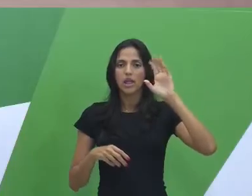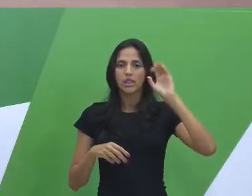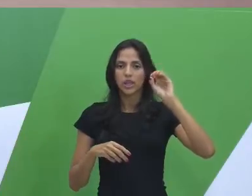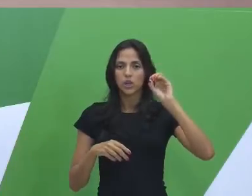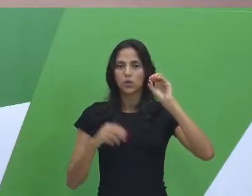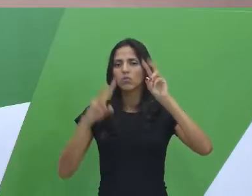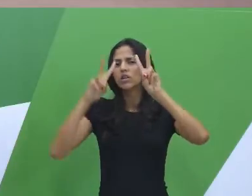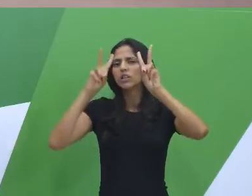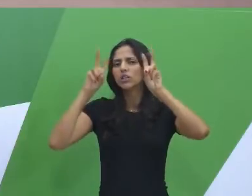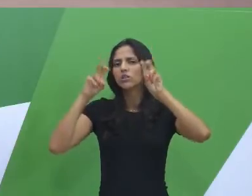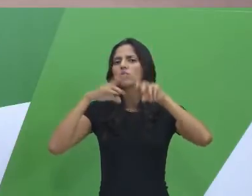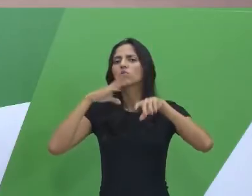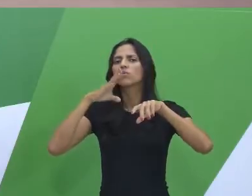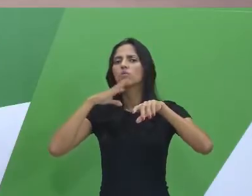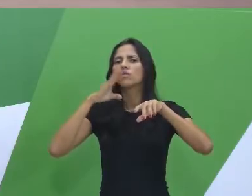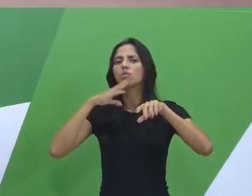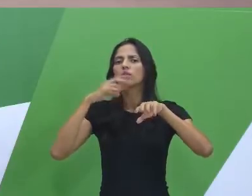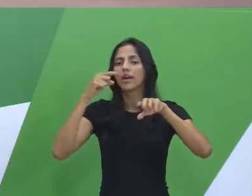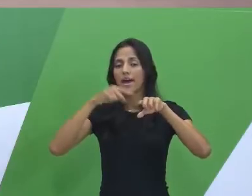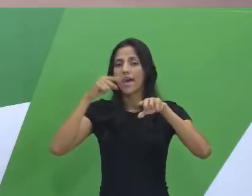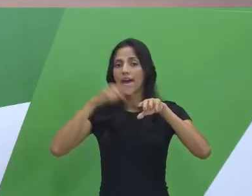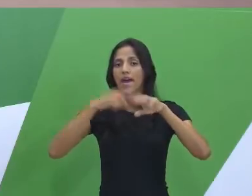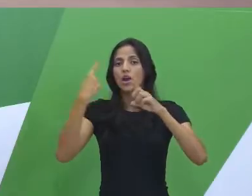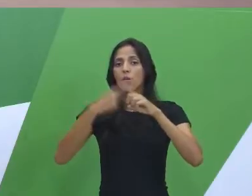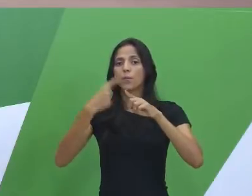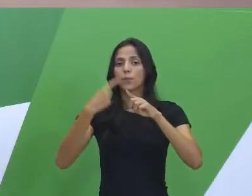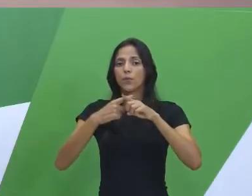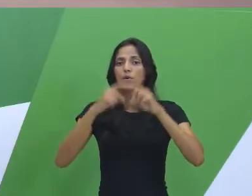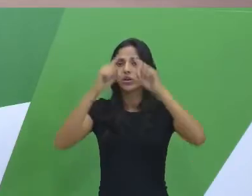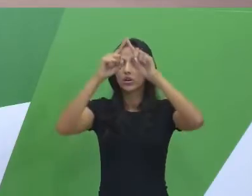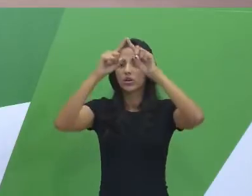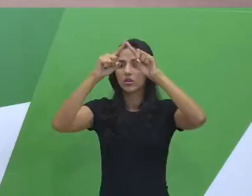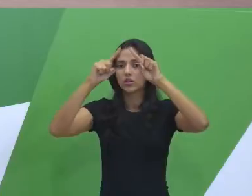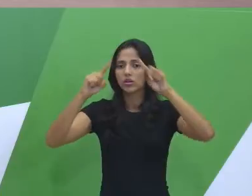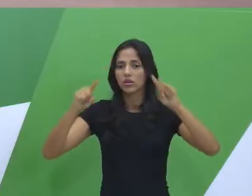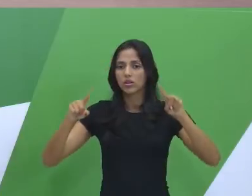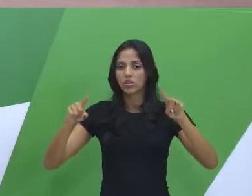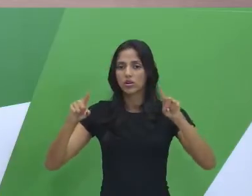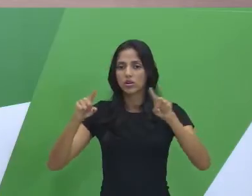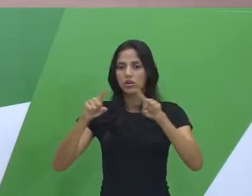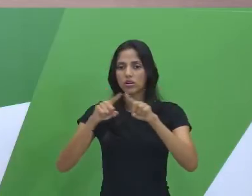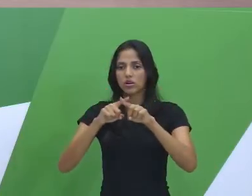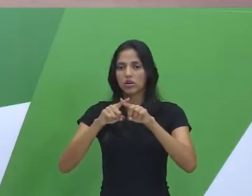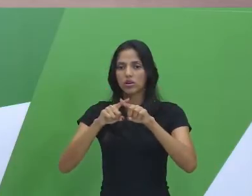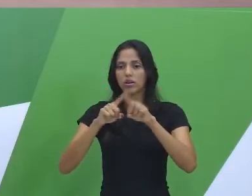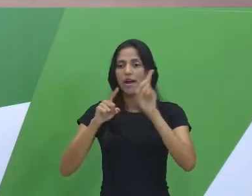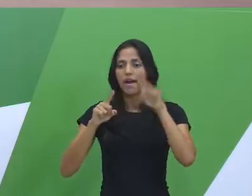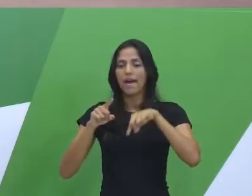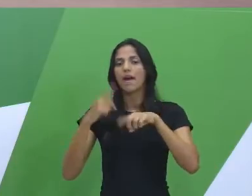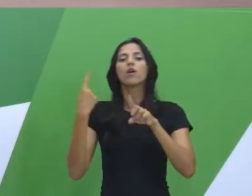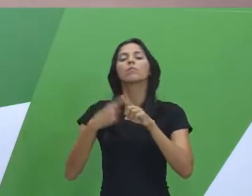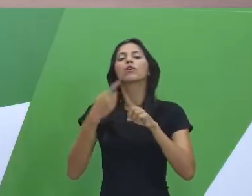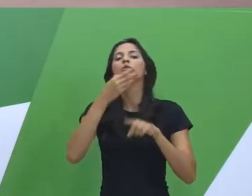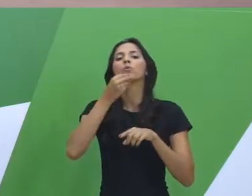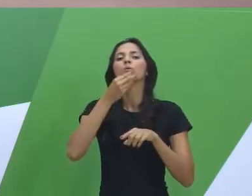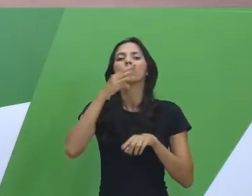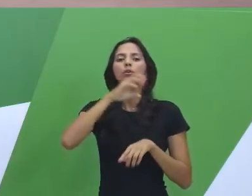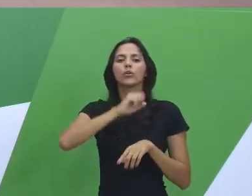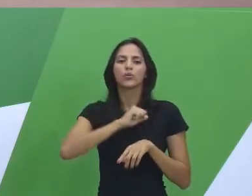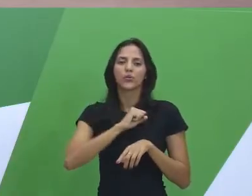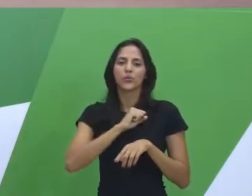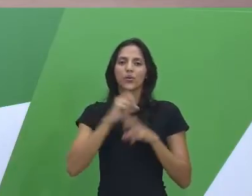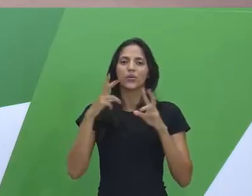é o triângulo mais comportado dos triângulos. Por que comportado? Porque o homem gosta de trabalhar em zona